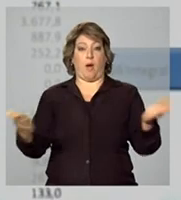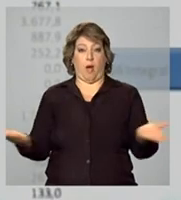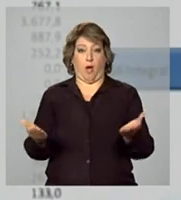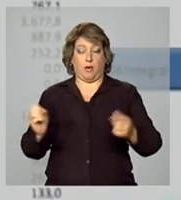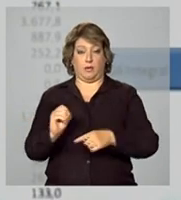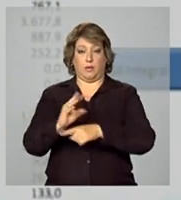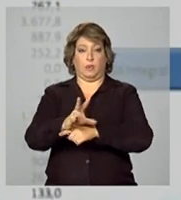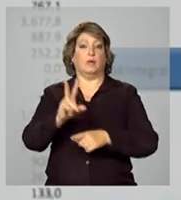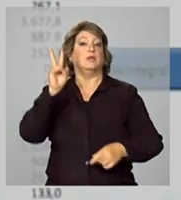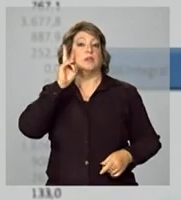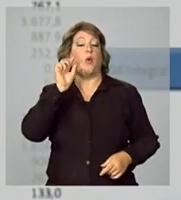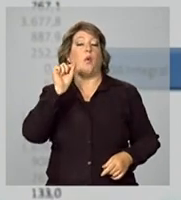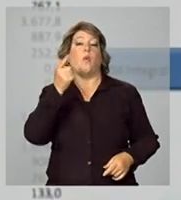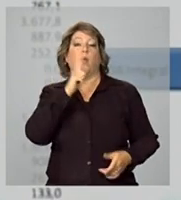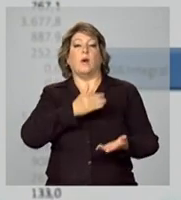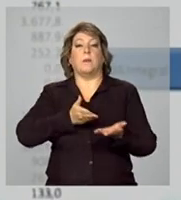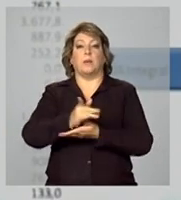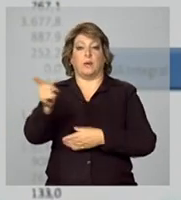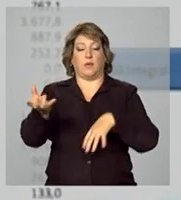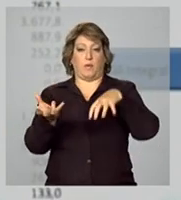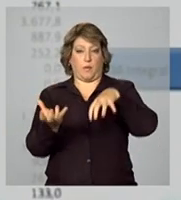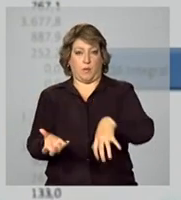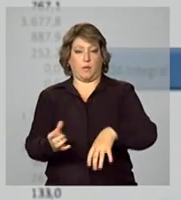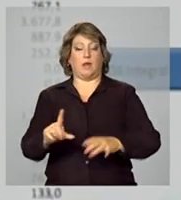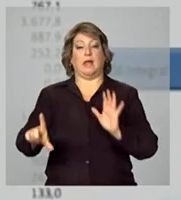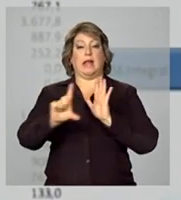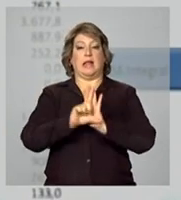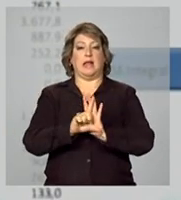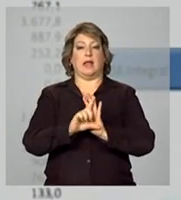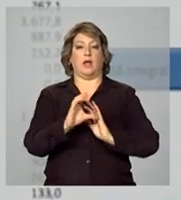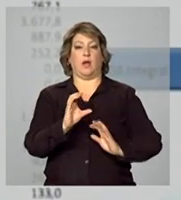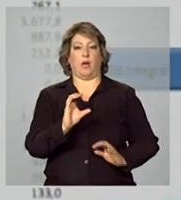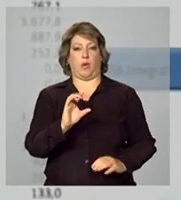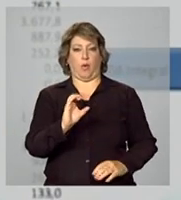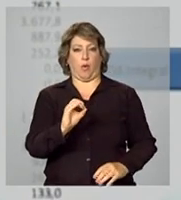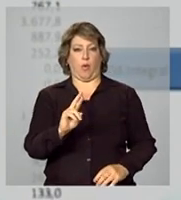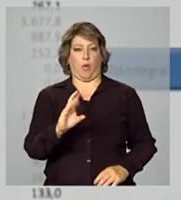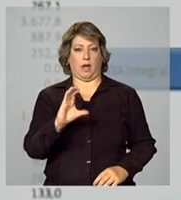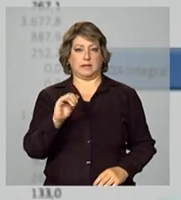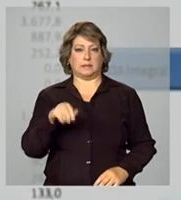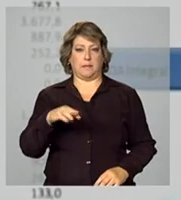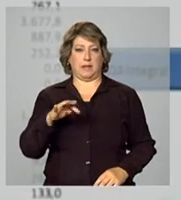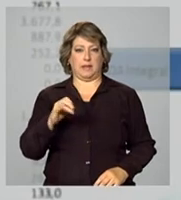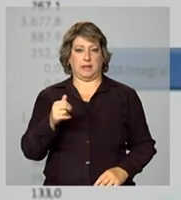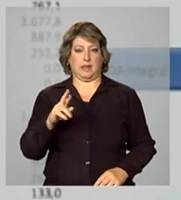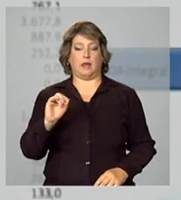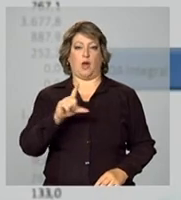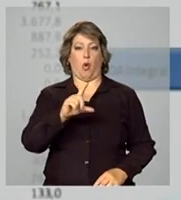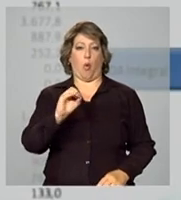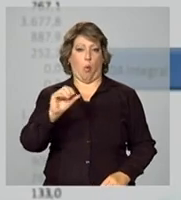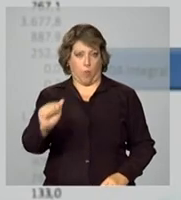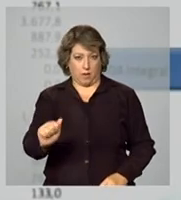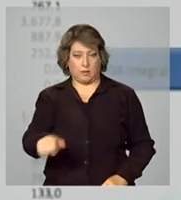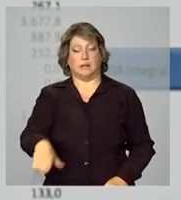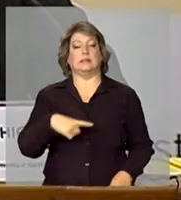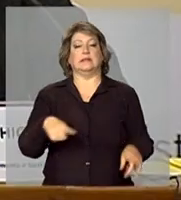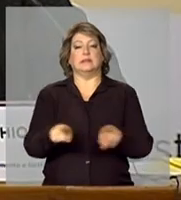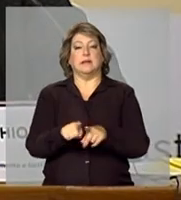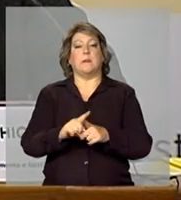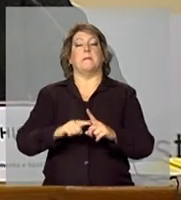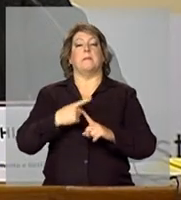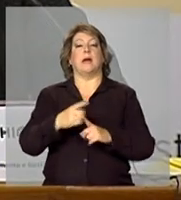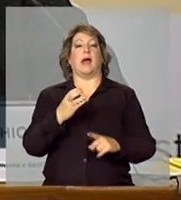à O que foi aprovado pelo congresso a lei orçamentária a Loa né mas os créditos e qual é o limite